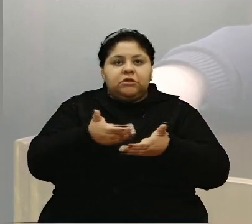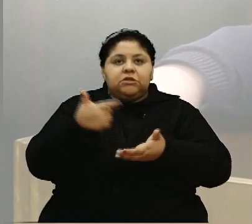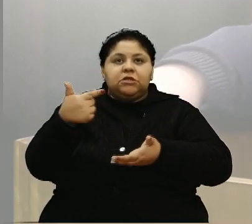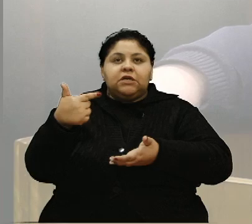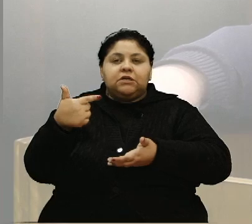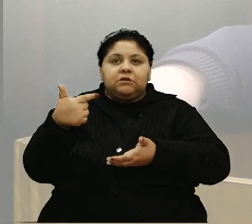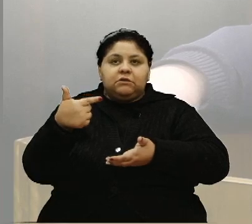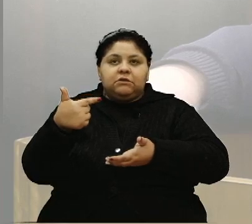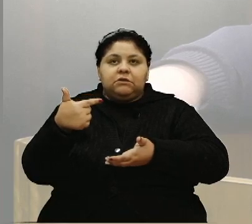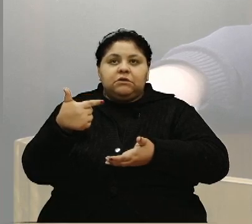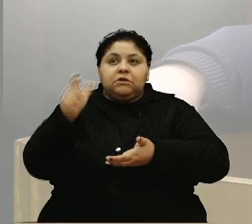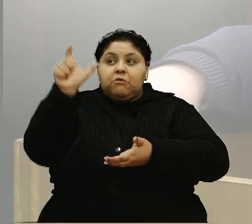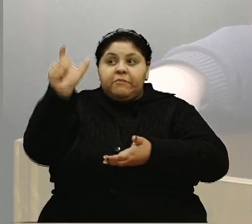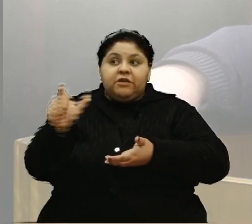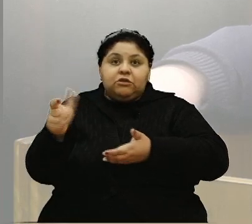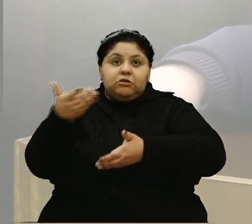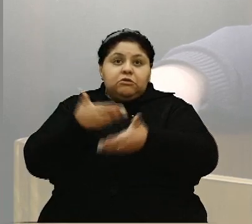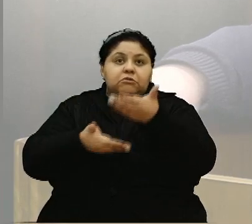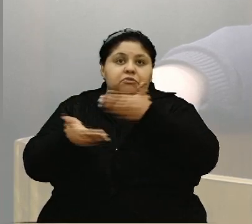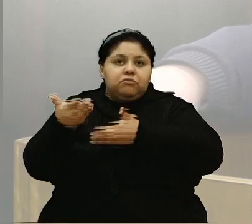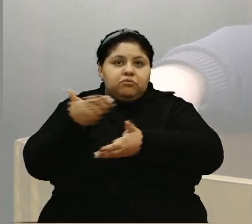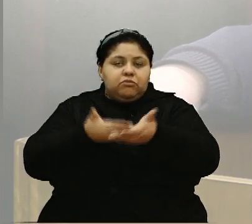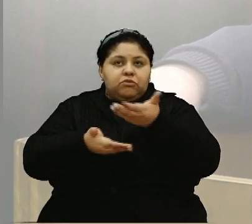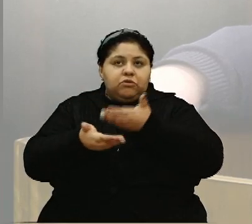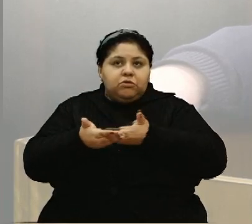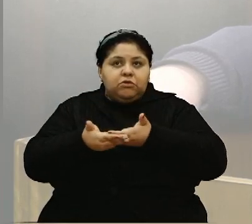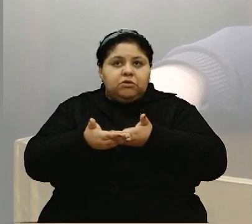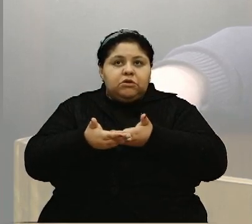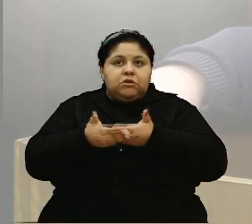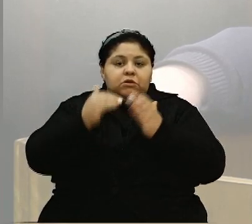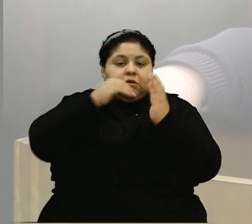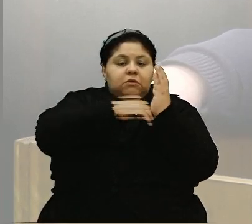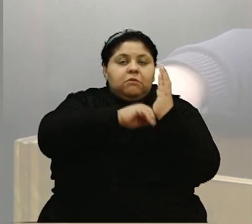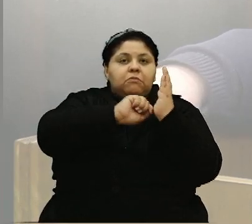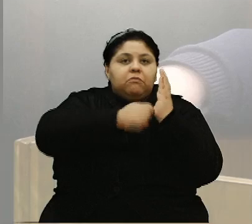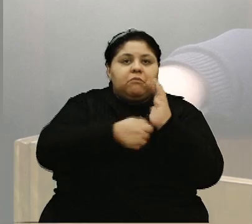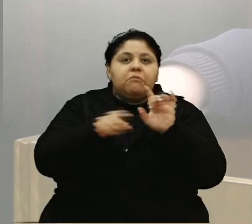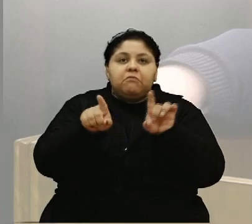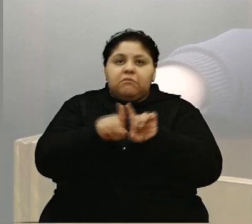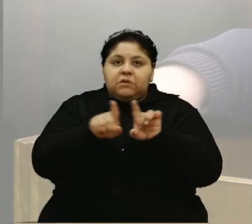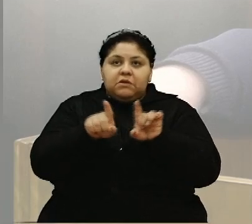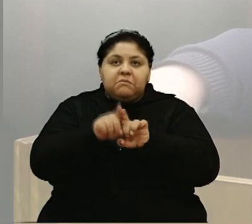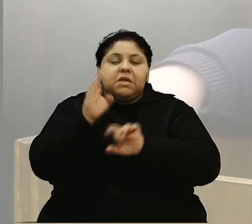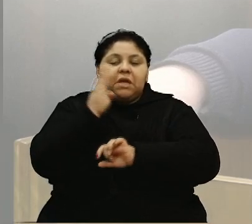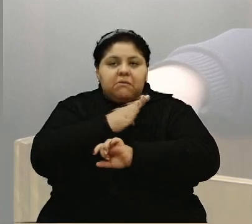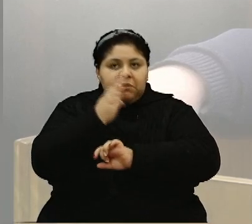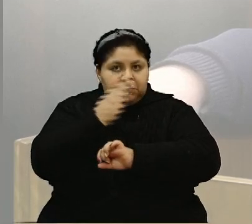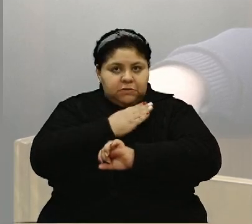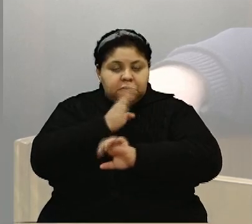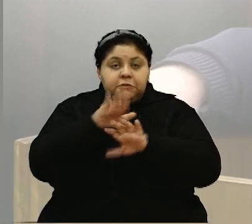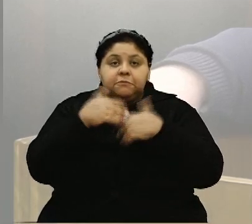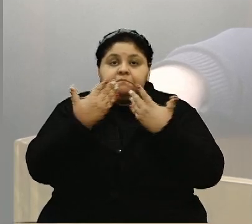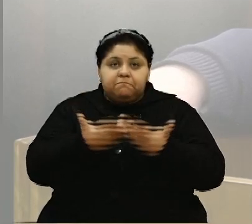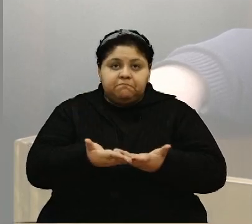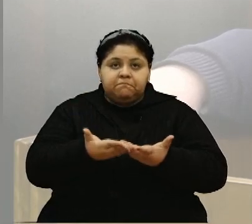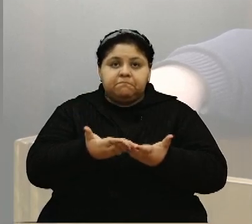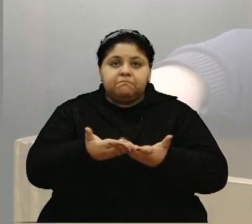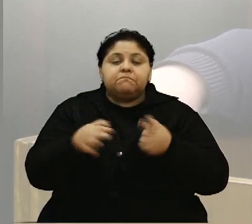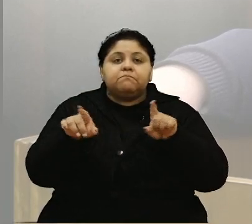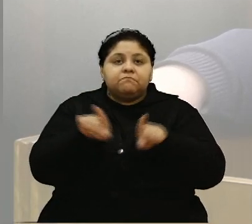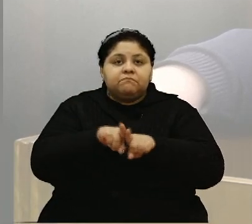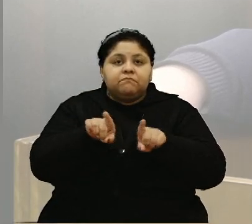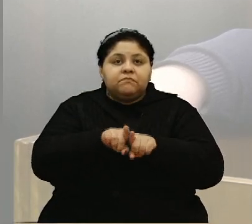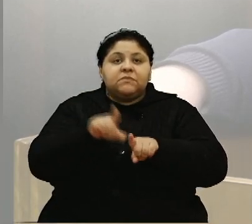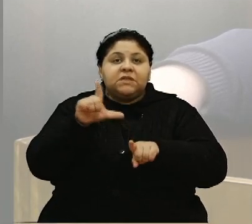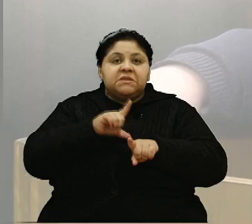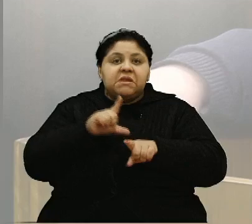7 pessoas atendendo, o fornecimento de senhas também estava agilizado. Então, também quando tem